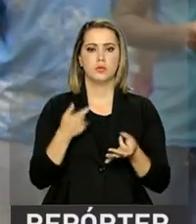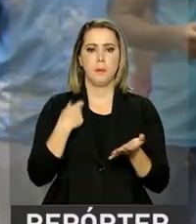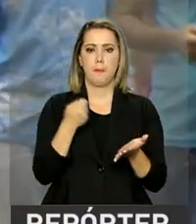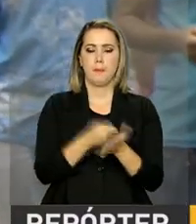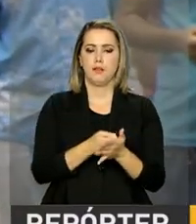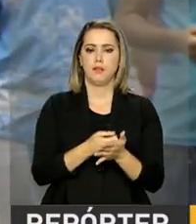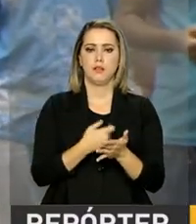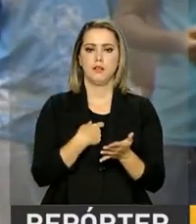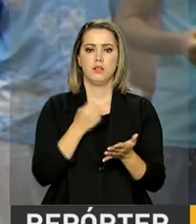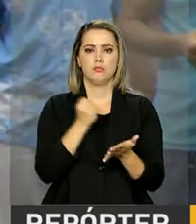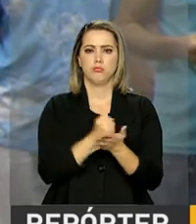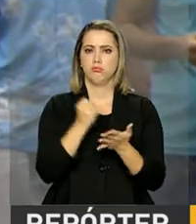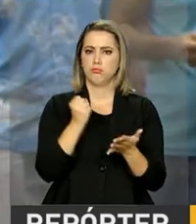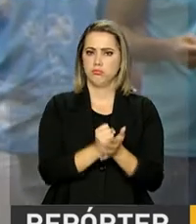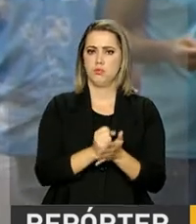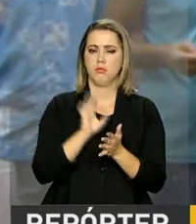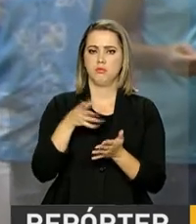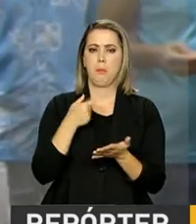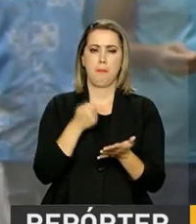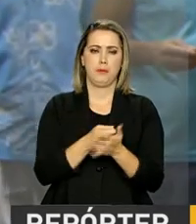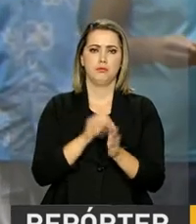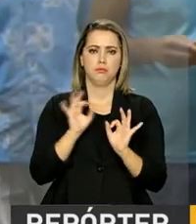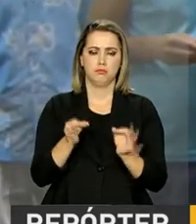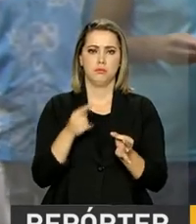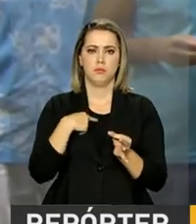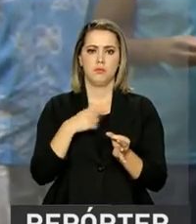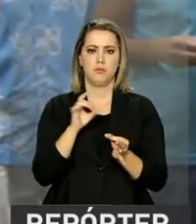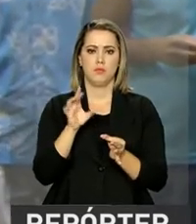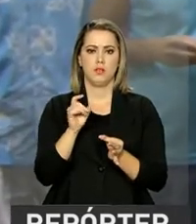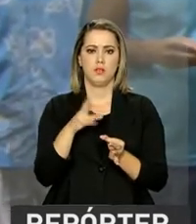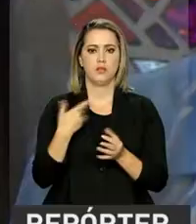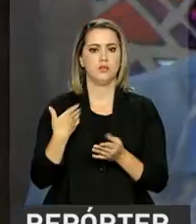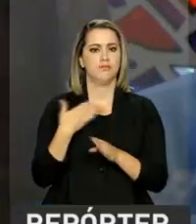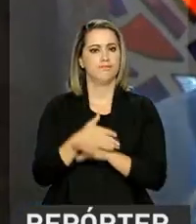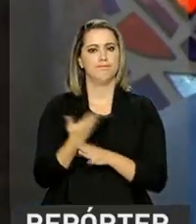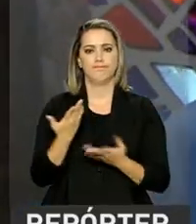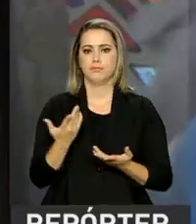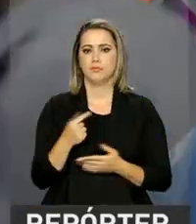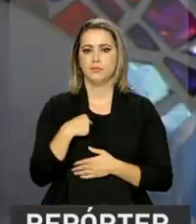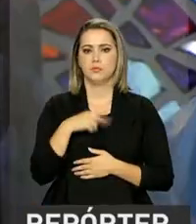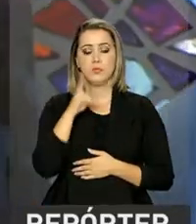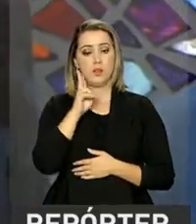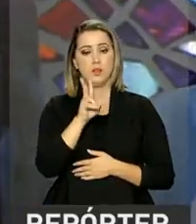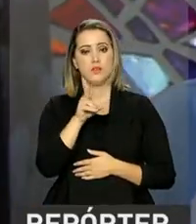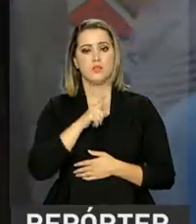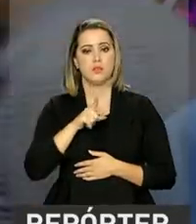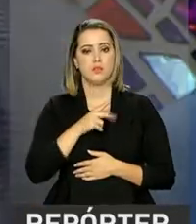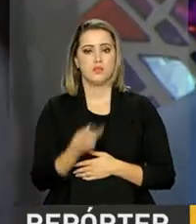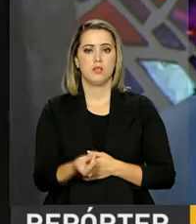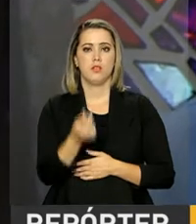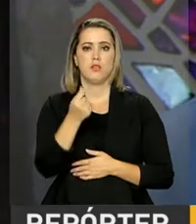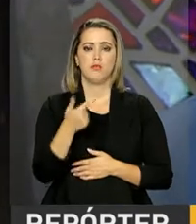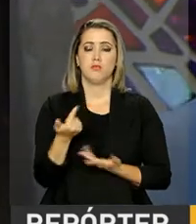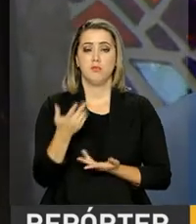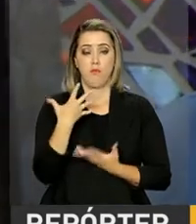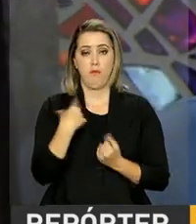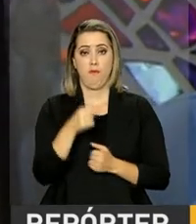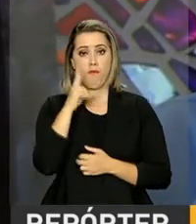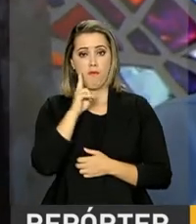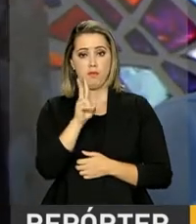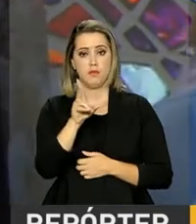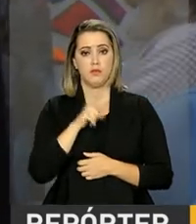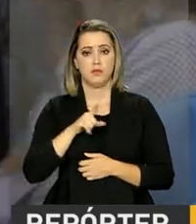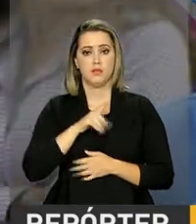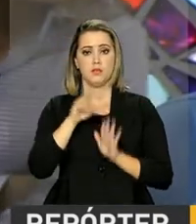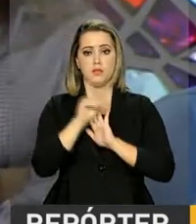umas contas que eu tenho para pagar aí, mas besteirinha, coisa pouca, só dá para isso. Eu vim aqui conferir, ver se tem alguma coisa, né? Vamos ver se